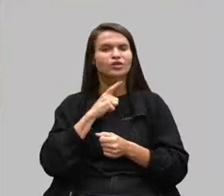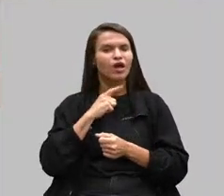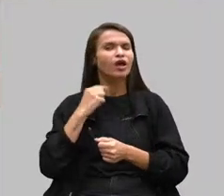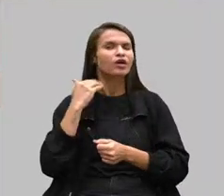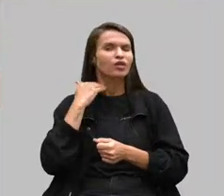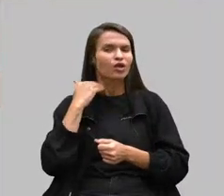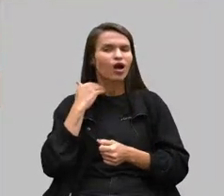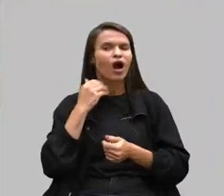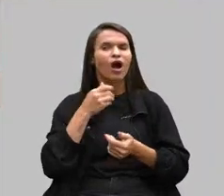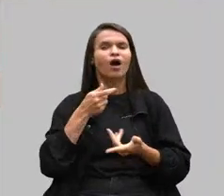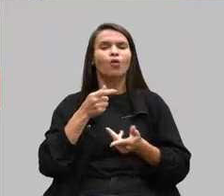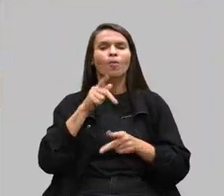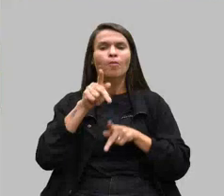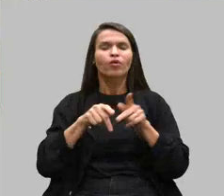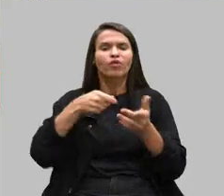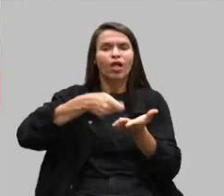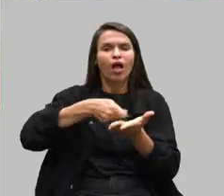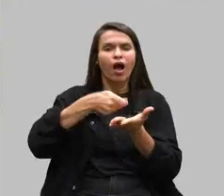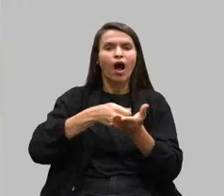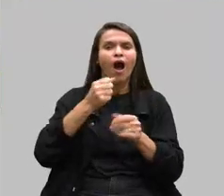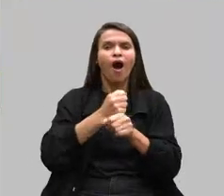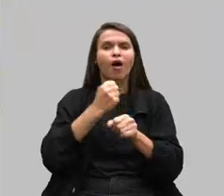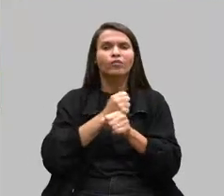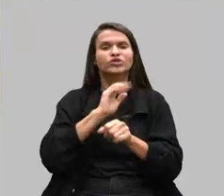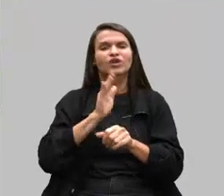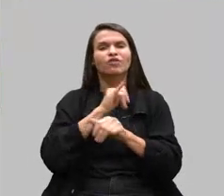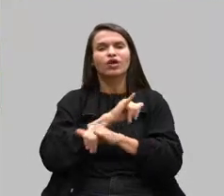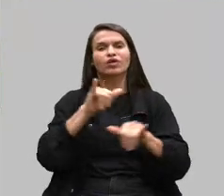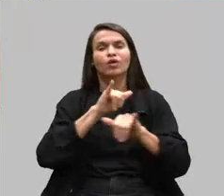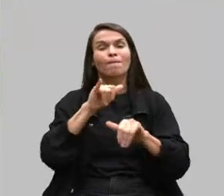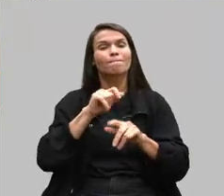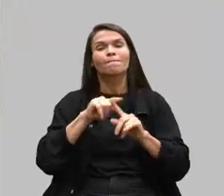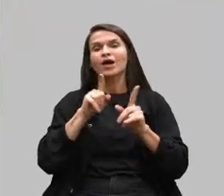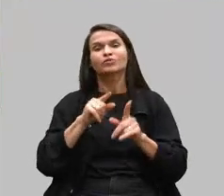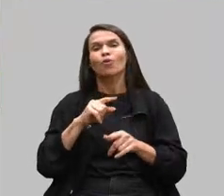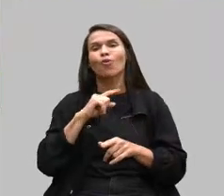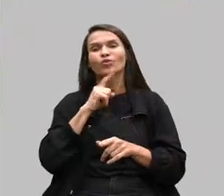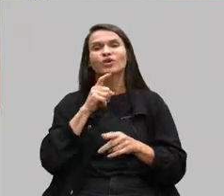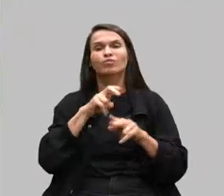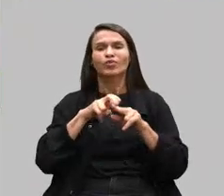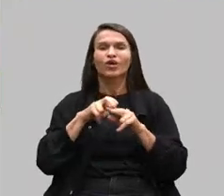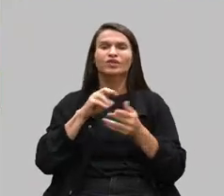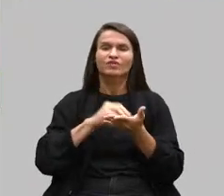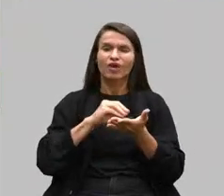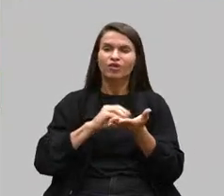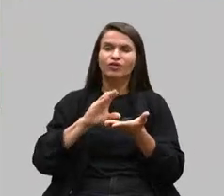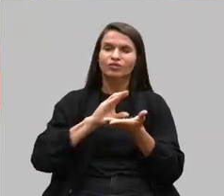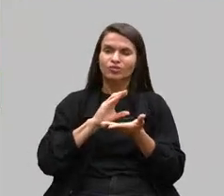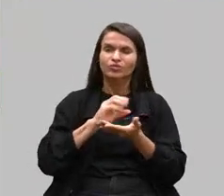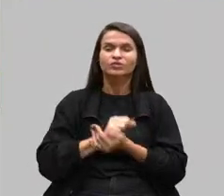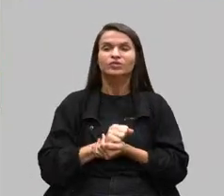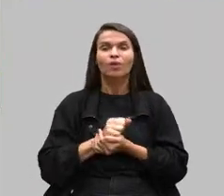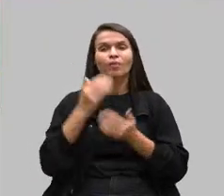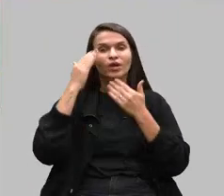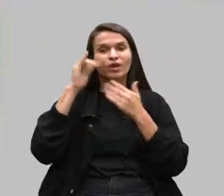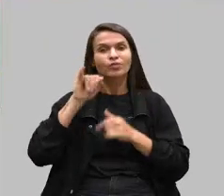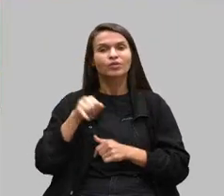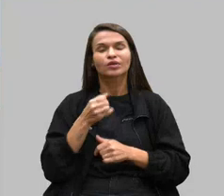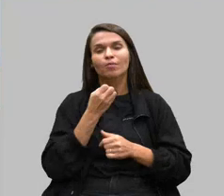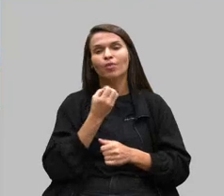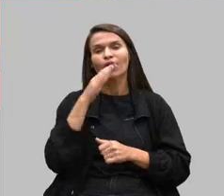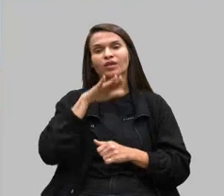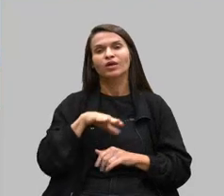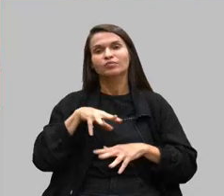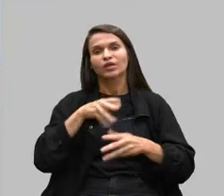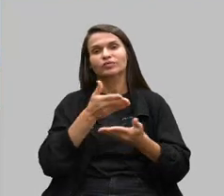a obra foi anunciada só que a gente não consig não consegue pegi recursos Muito obrigado pela oportunidade e uma boa tarde para